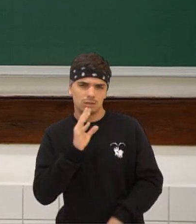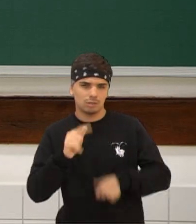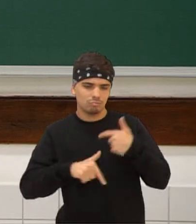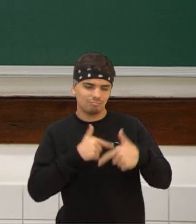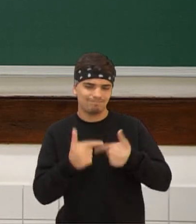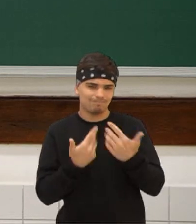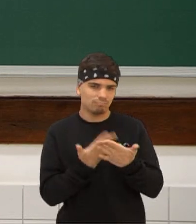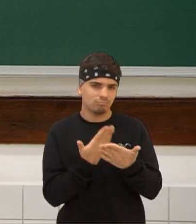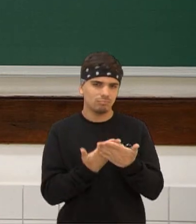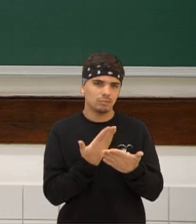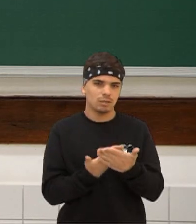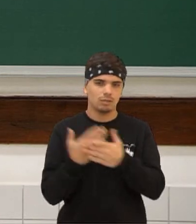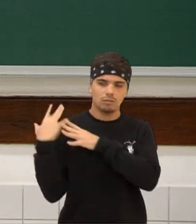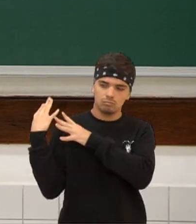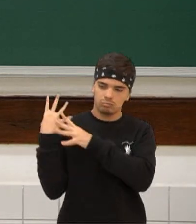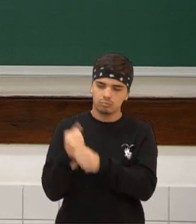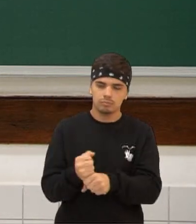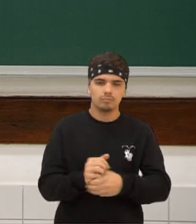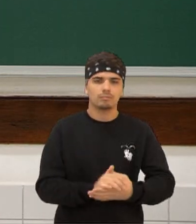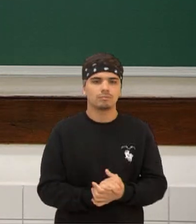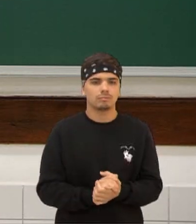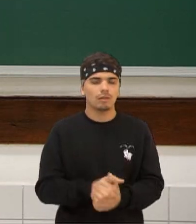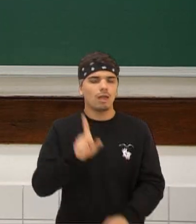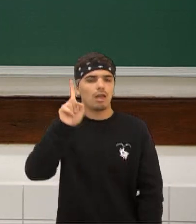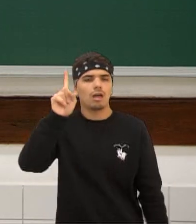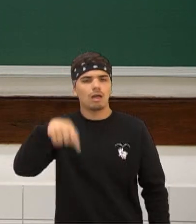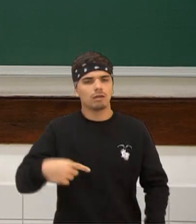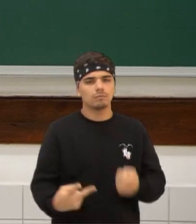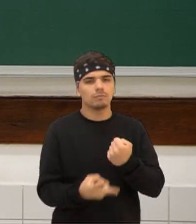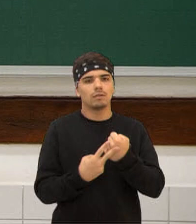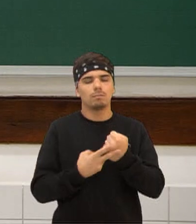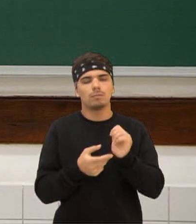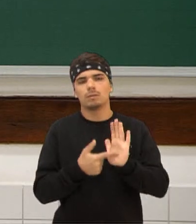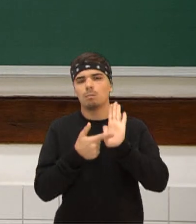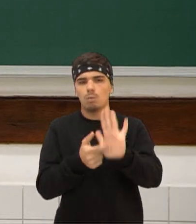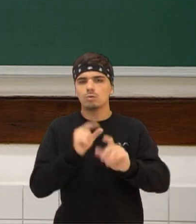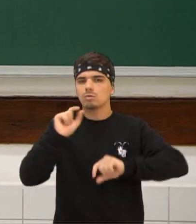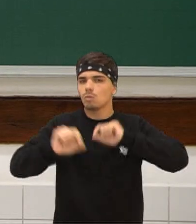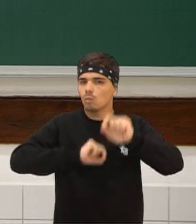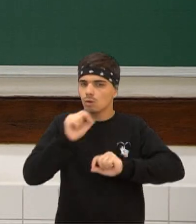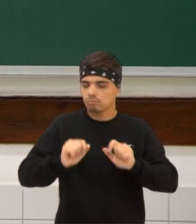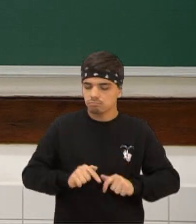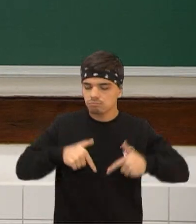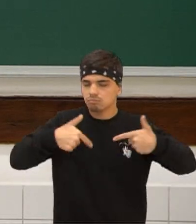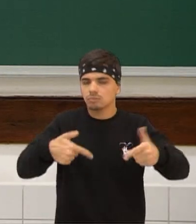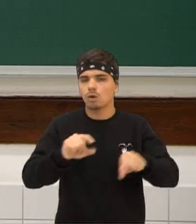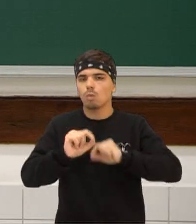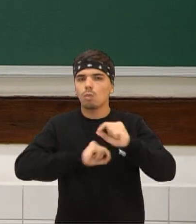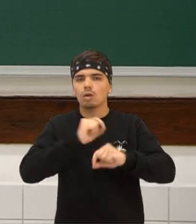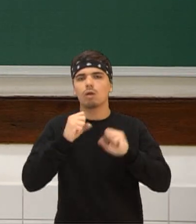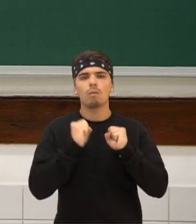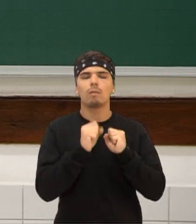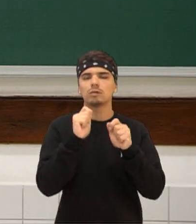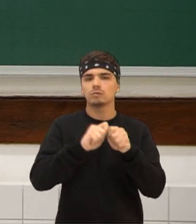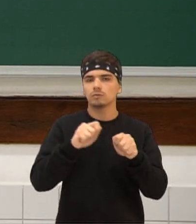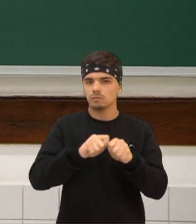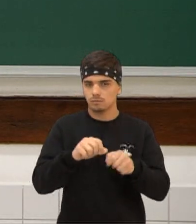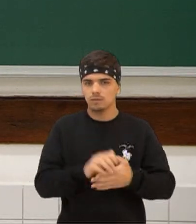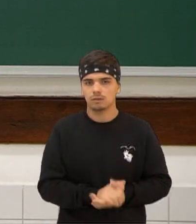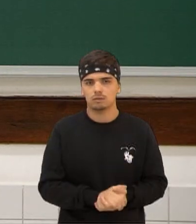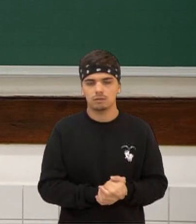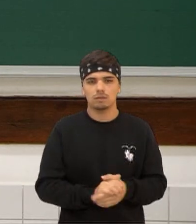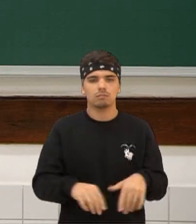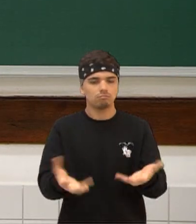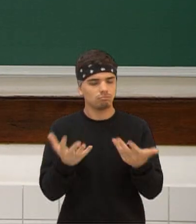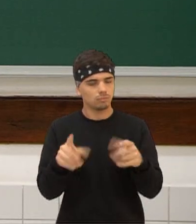há milhões de vezes com ele né então esses são os verbos que demonstram que as minhas habilidades o que eu posso fazer